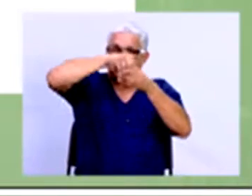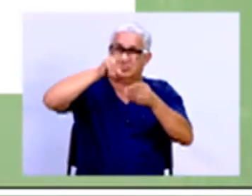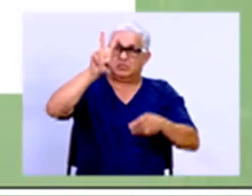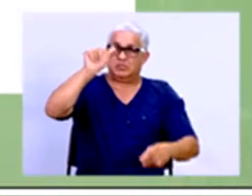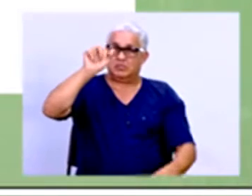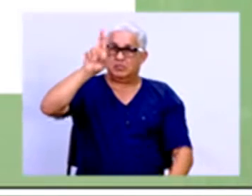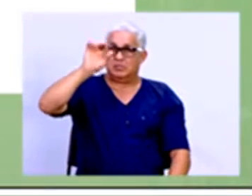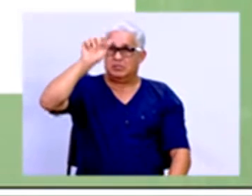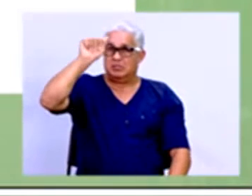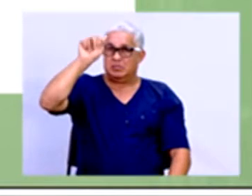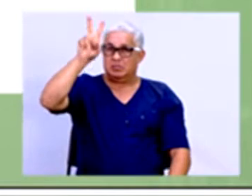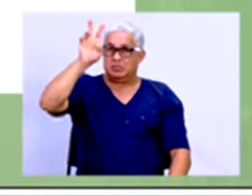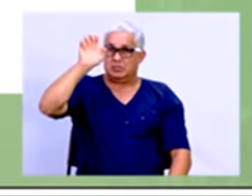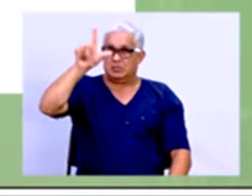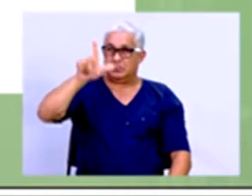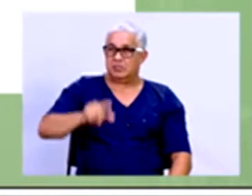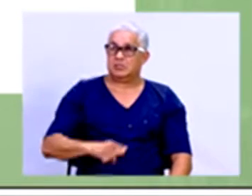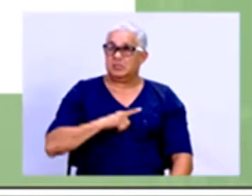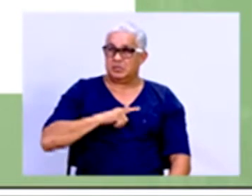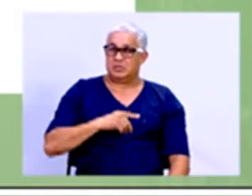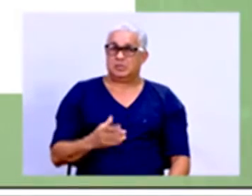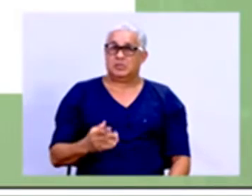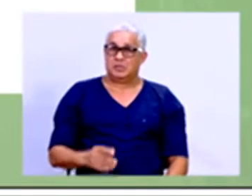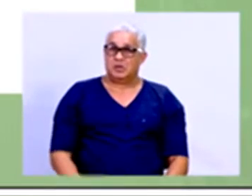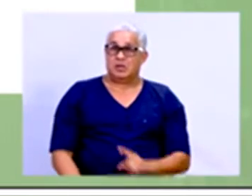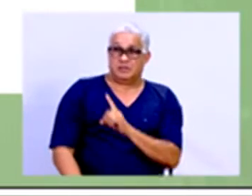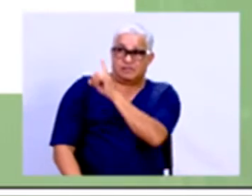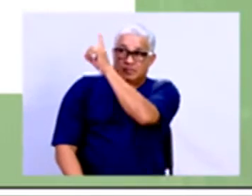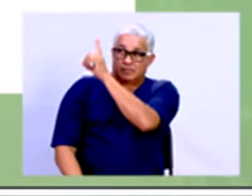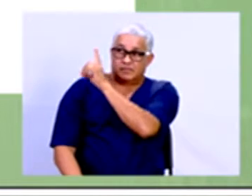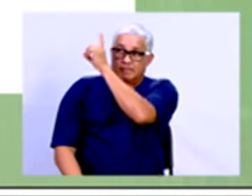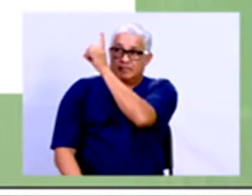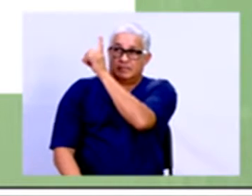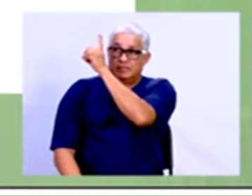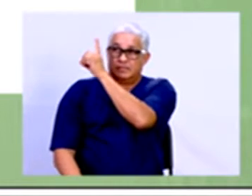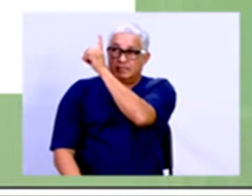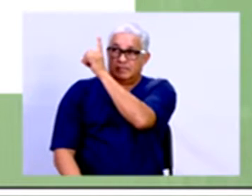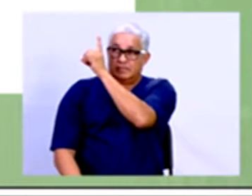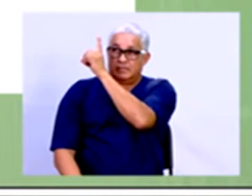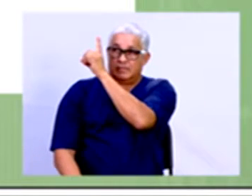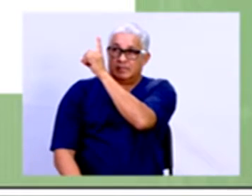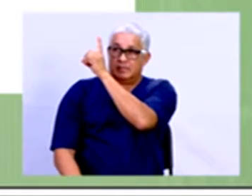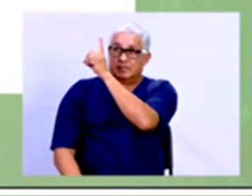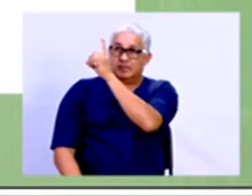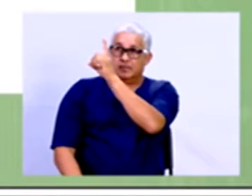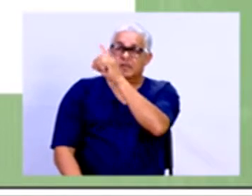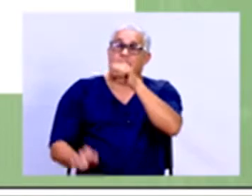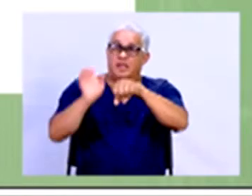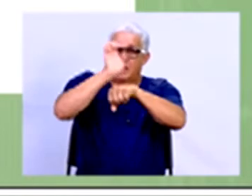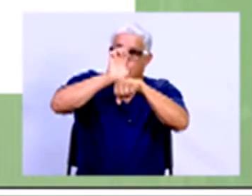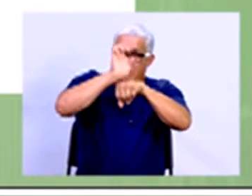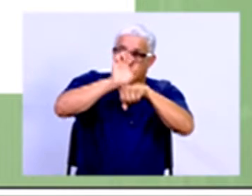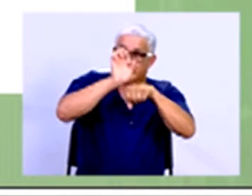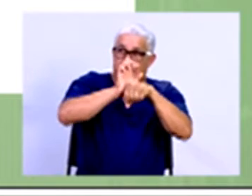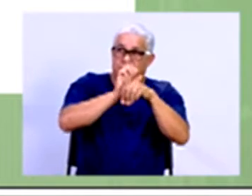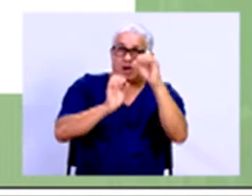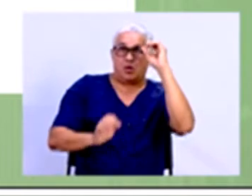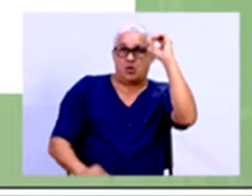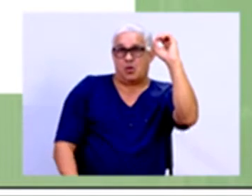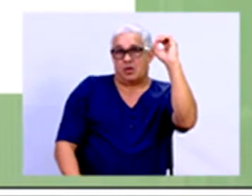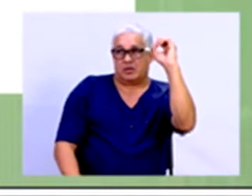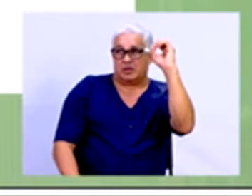funciona. Né? Então nós temos aqui a variável chamada estados, que armazena na posição 0 o valor